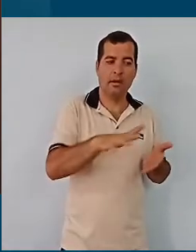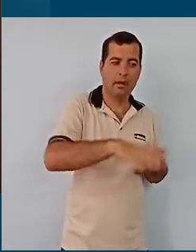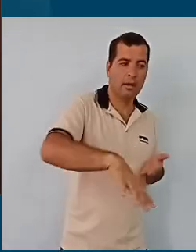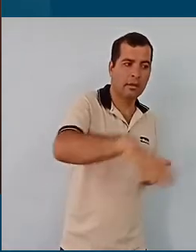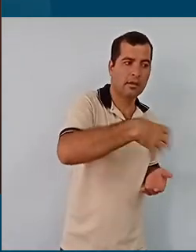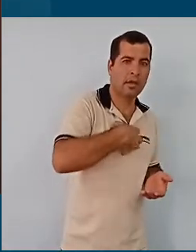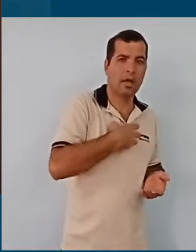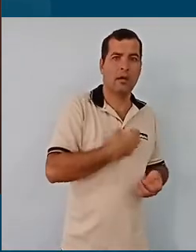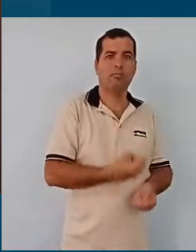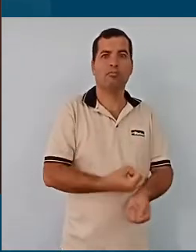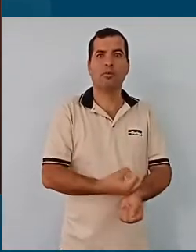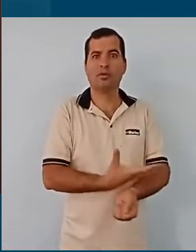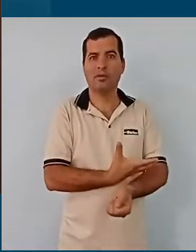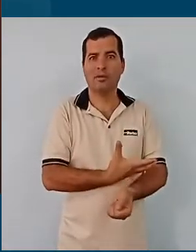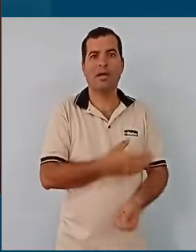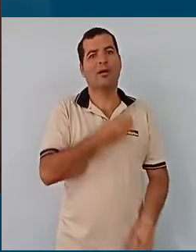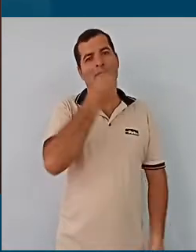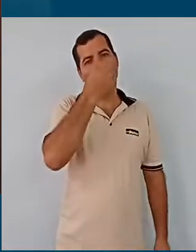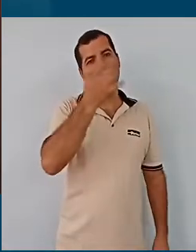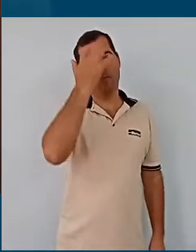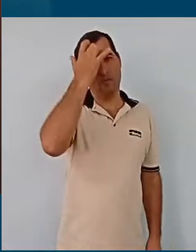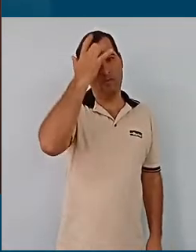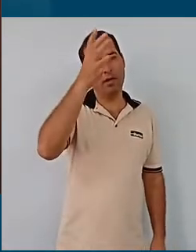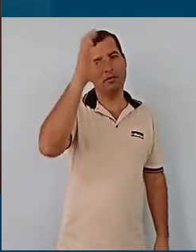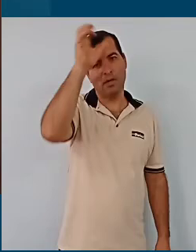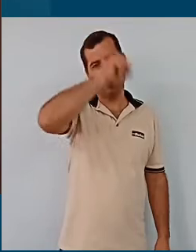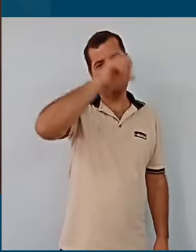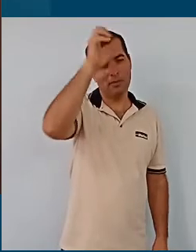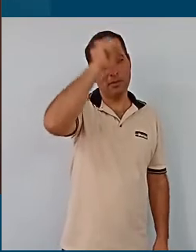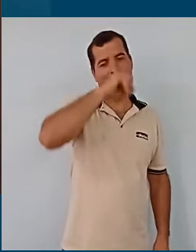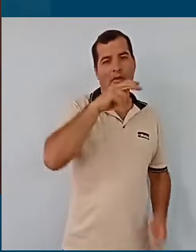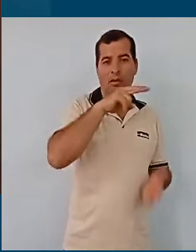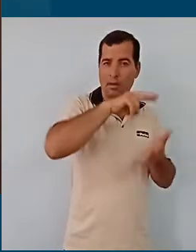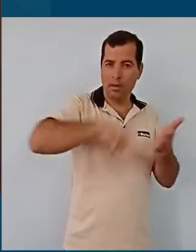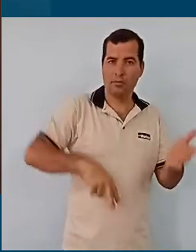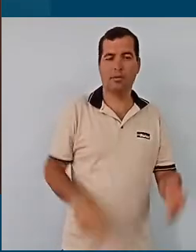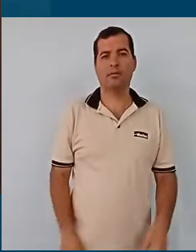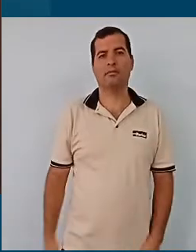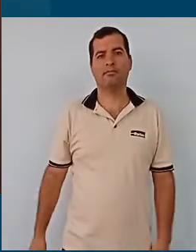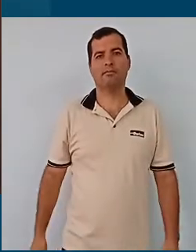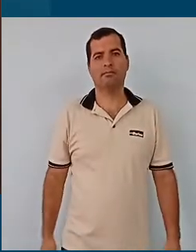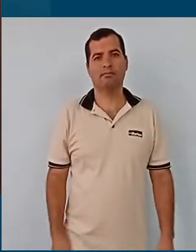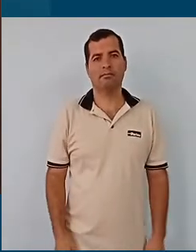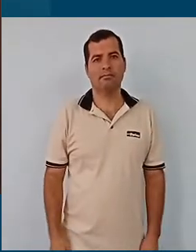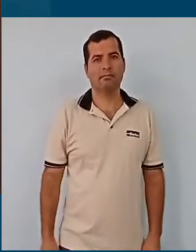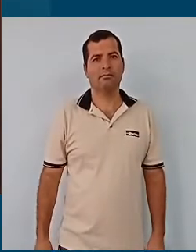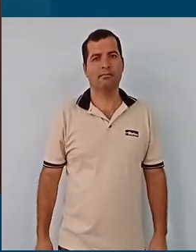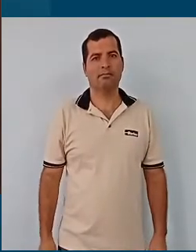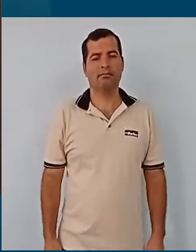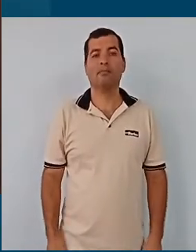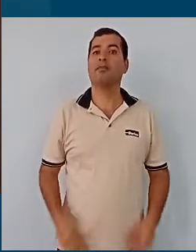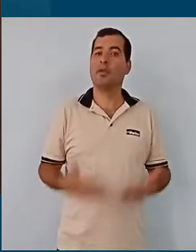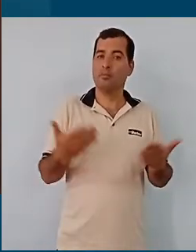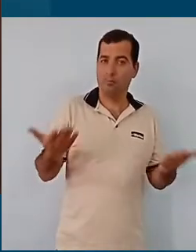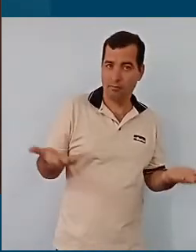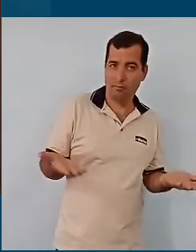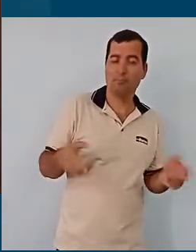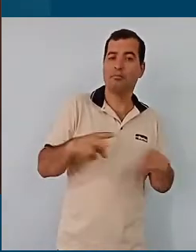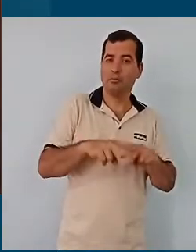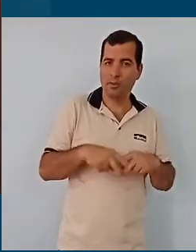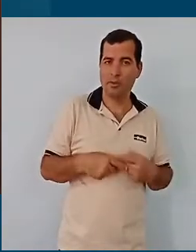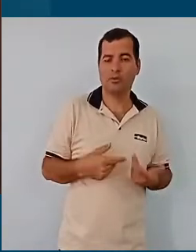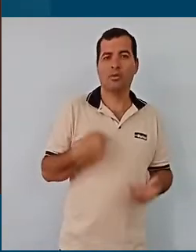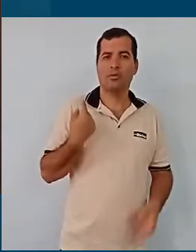emocional que facilita muito o aprendizado da leitura. Bom, com isso, com